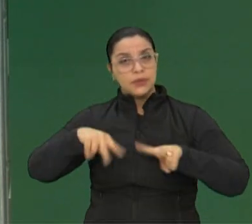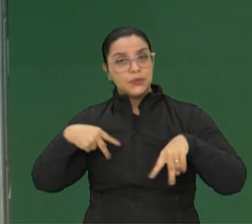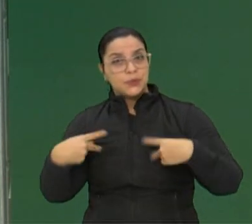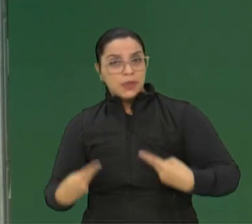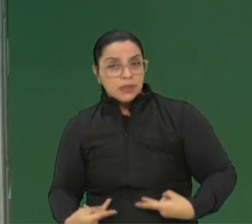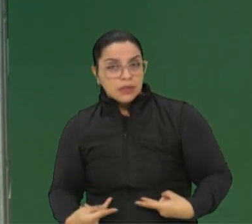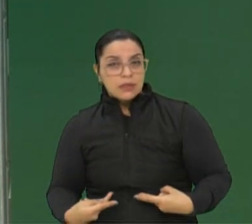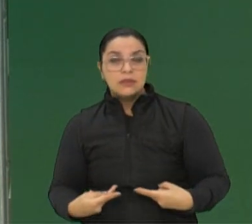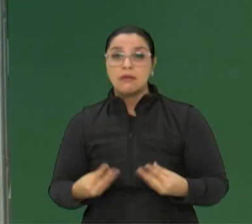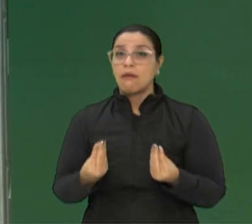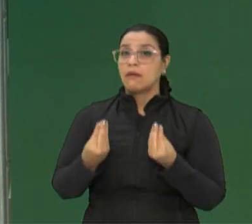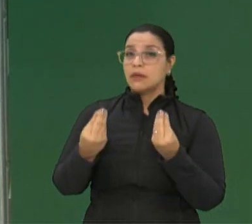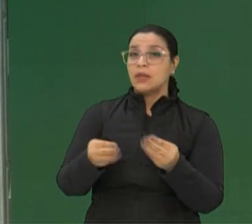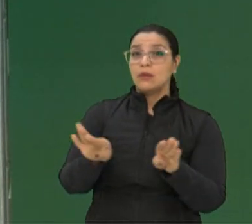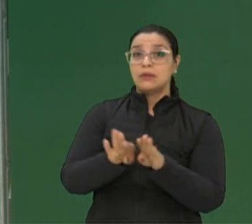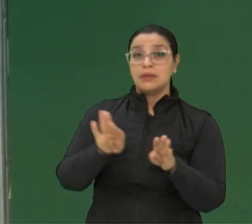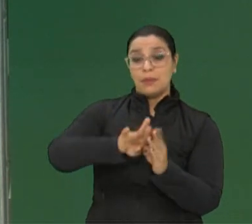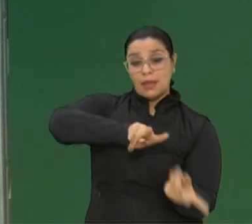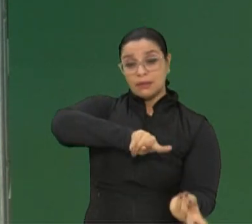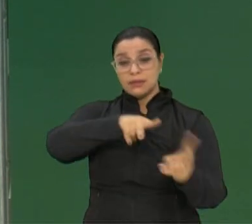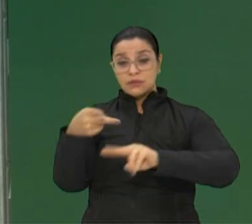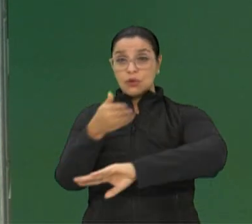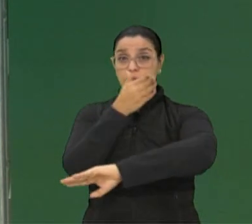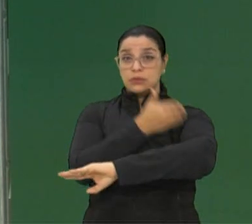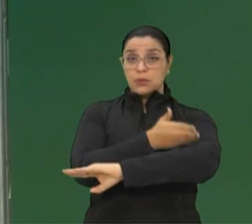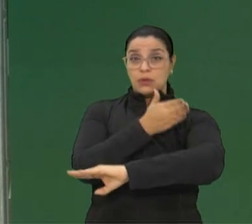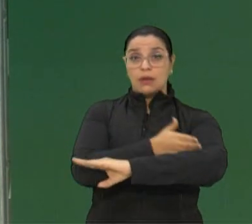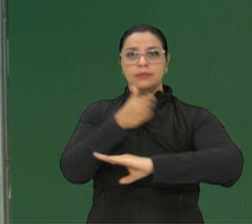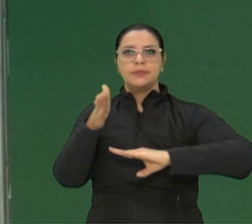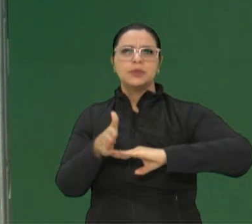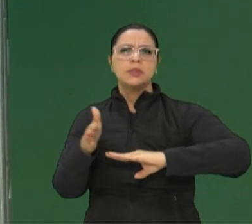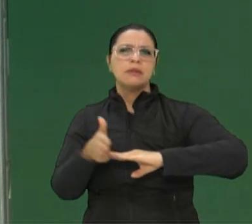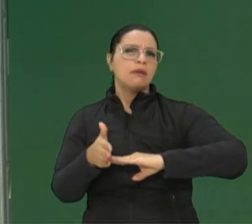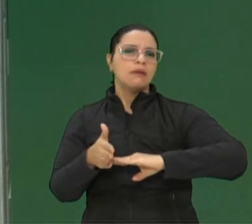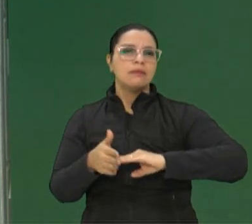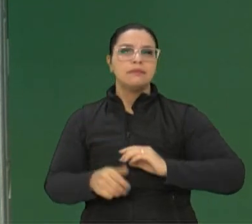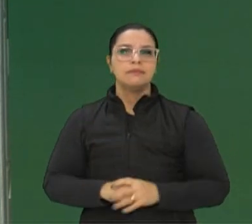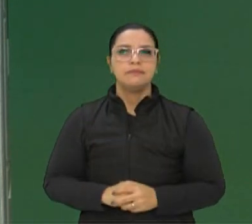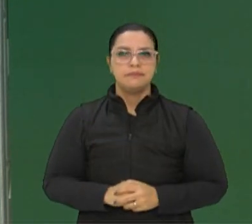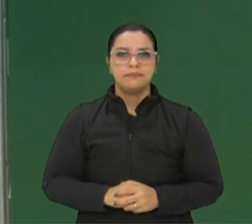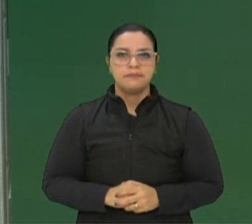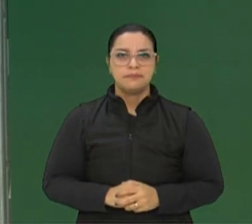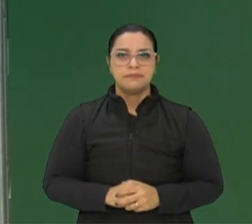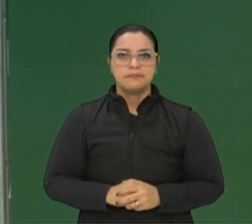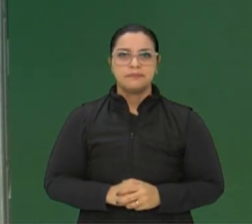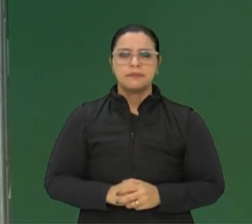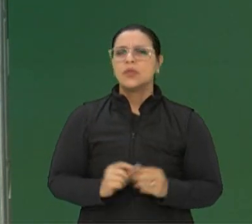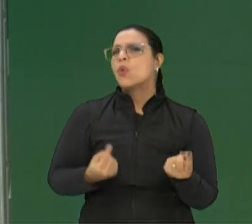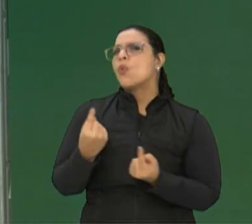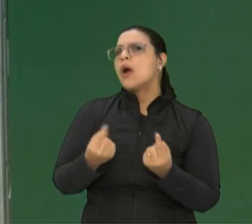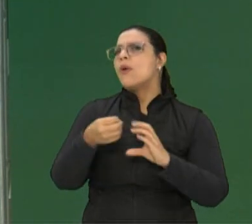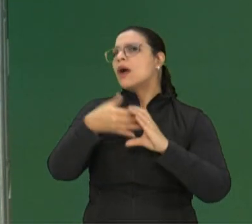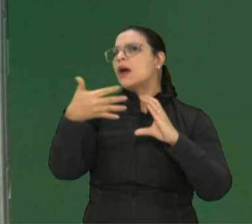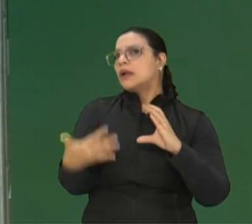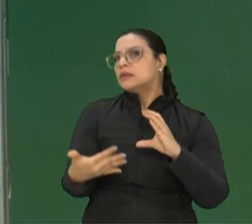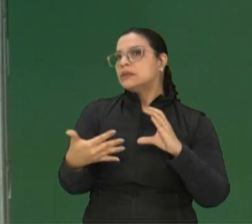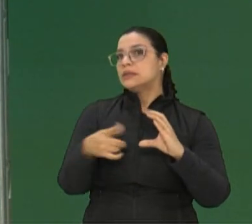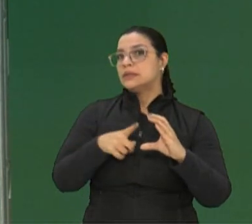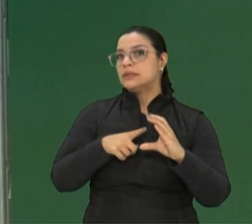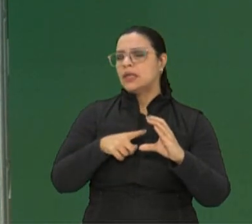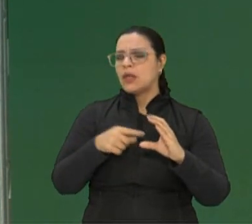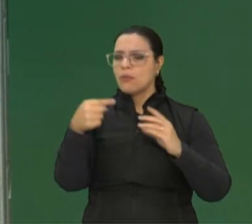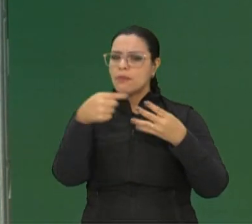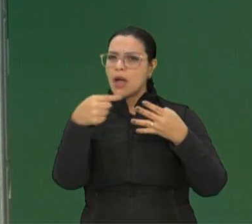que proporcionou a passagem do pensamento medieval para o pensamento moderno, né? Quais características